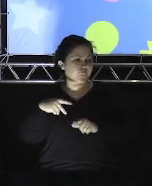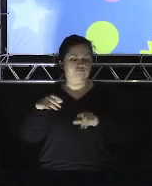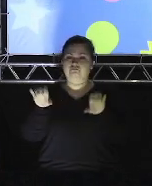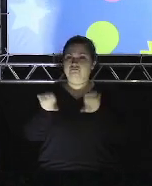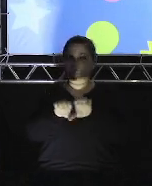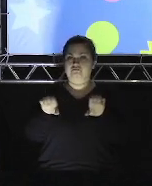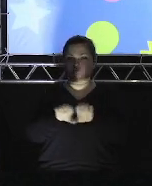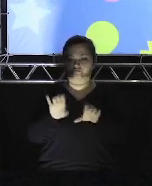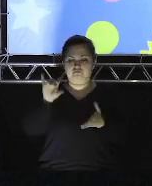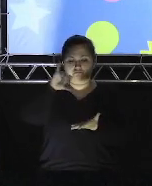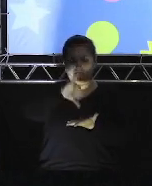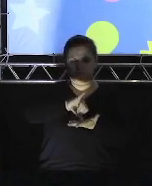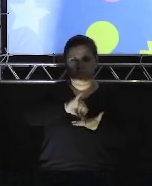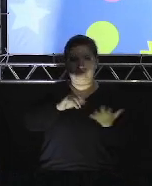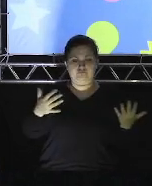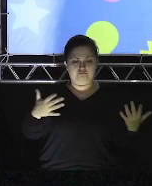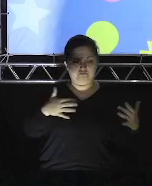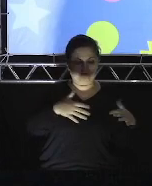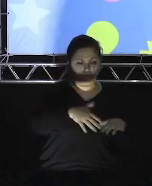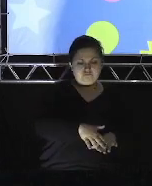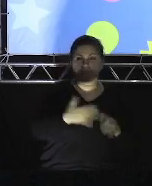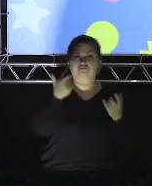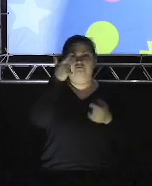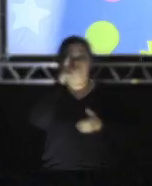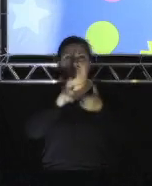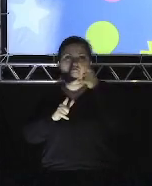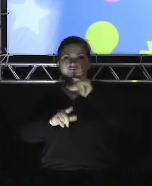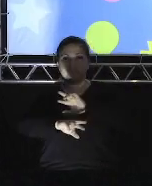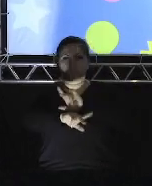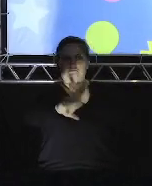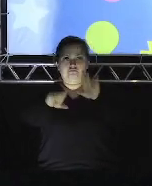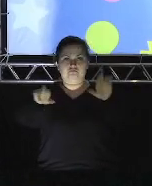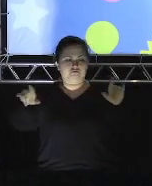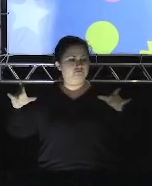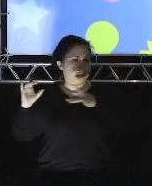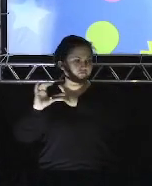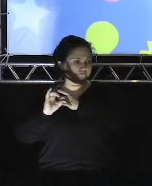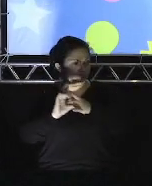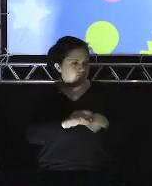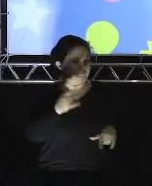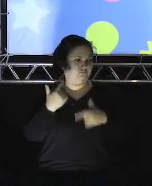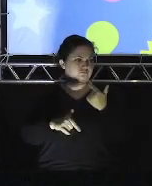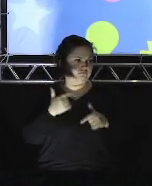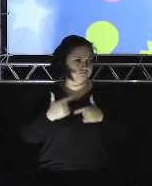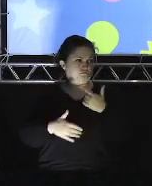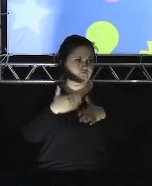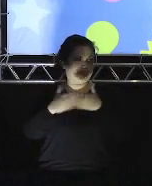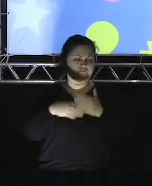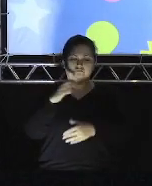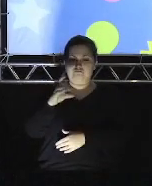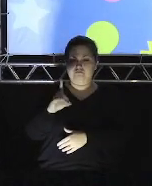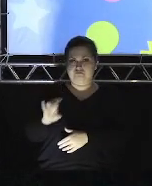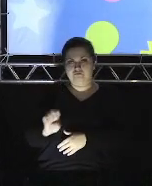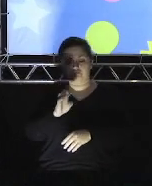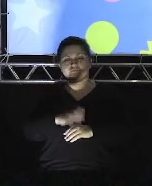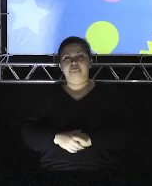é centralizada, então a gente consegue ficar em vários contextos e trabalhar enquanto um CDE.